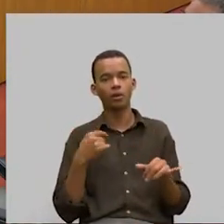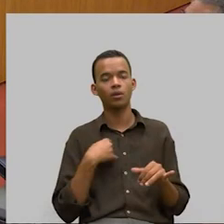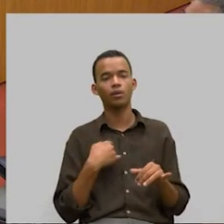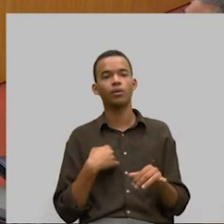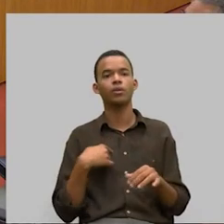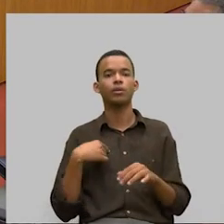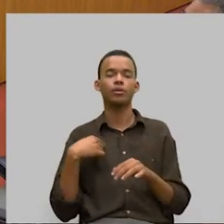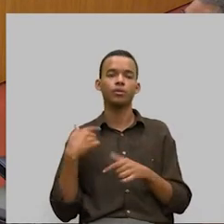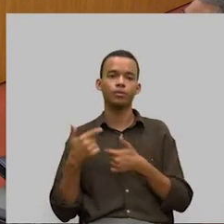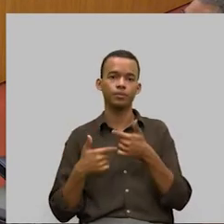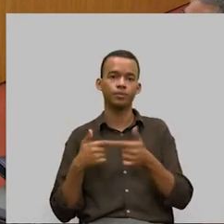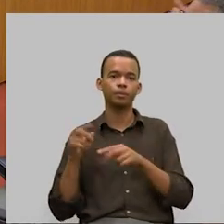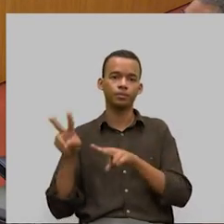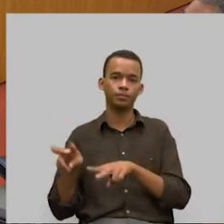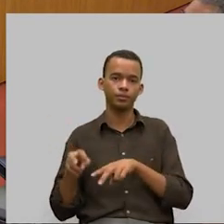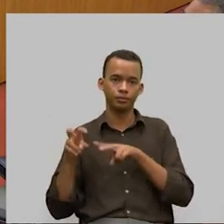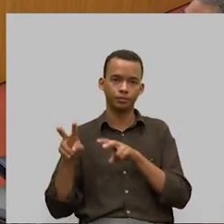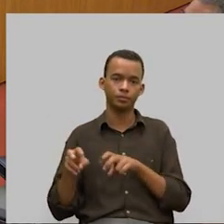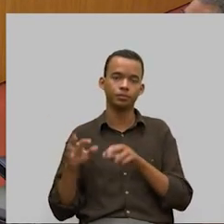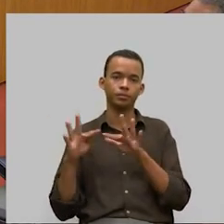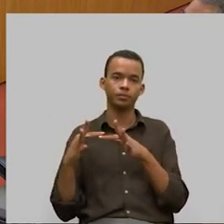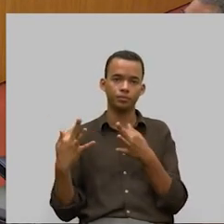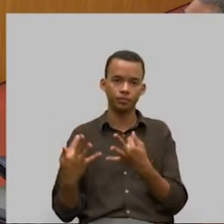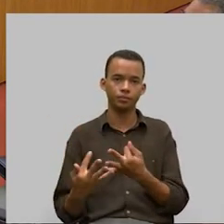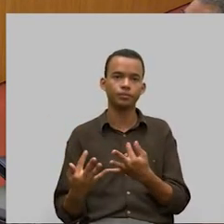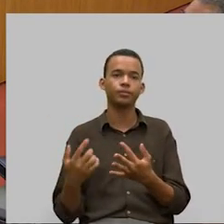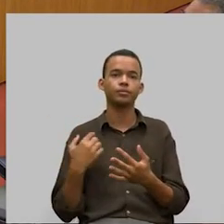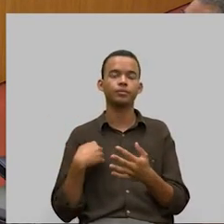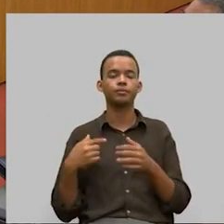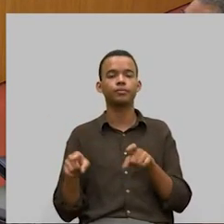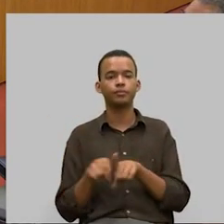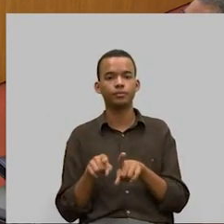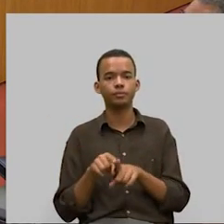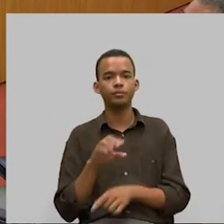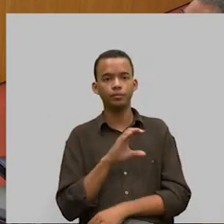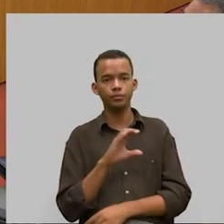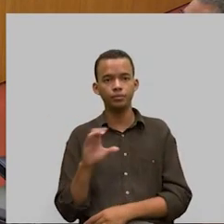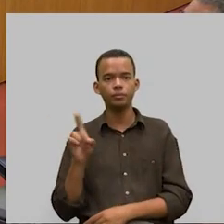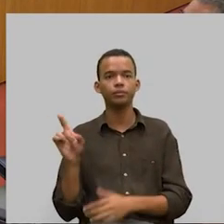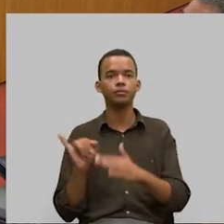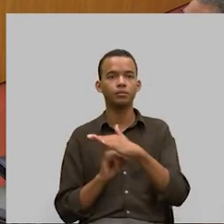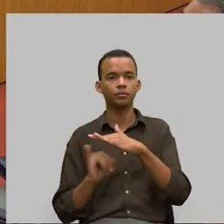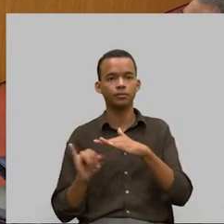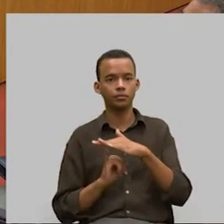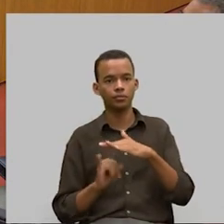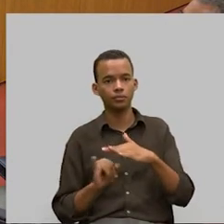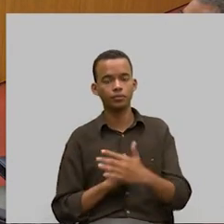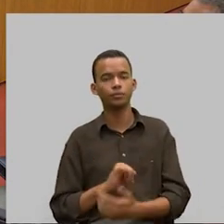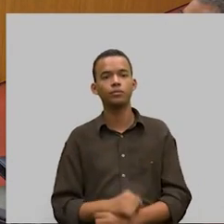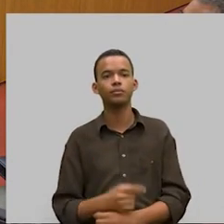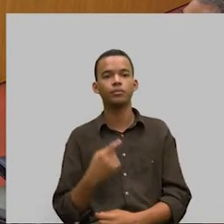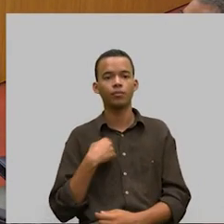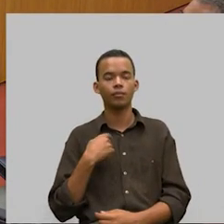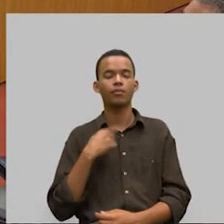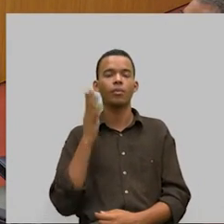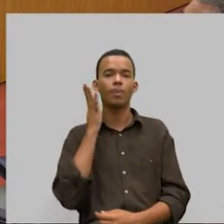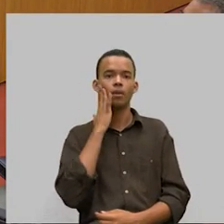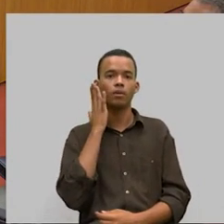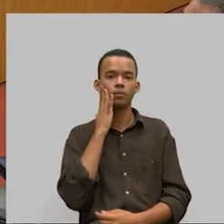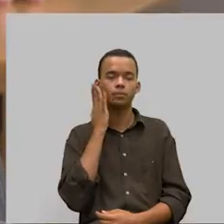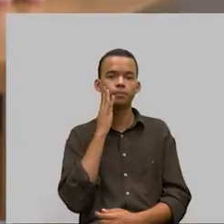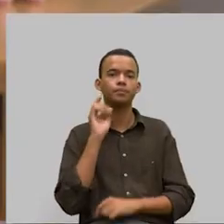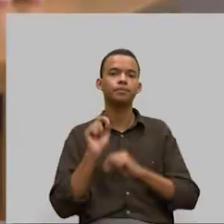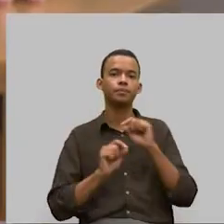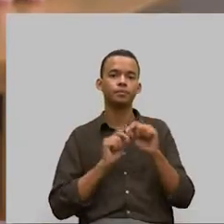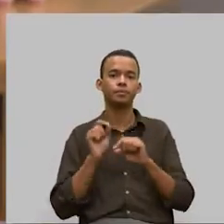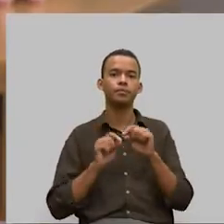familiar agroecológica né E também é coordenadora de uma instituição e eu sei o que é ser